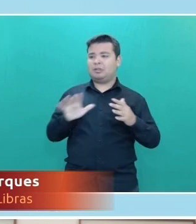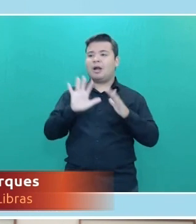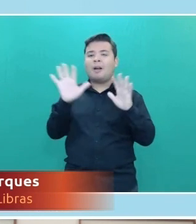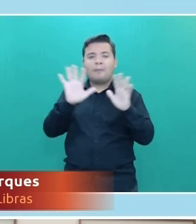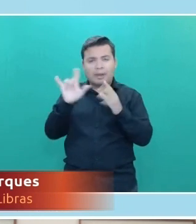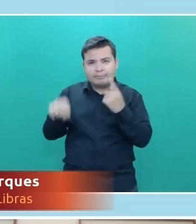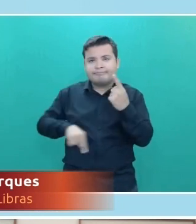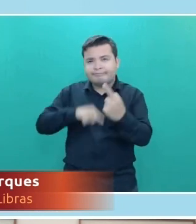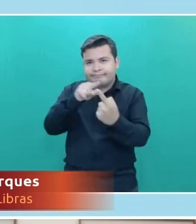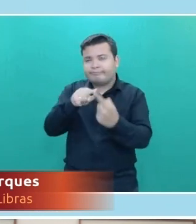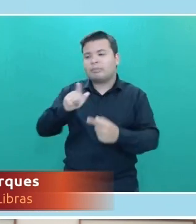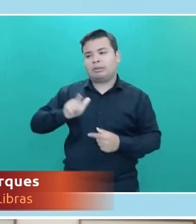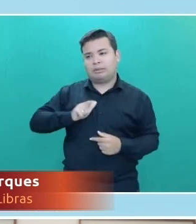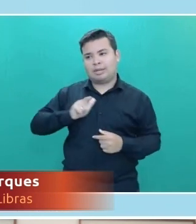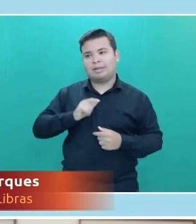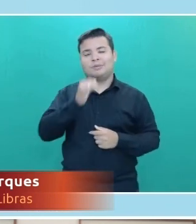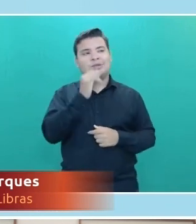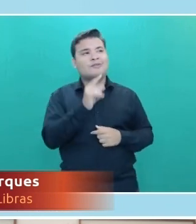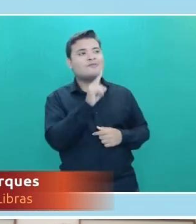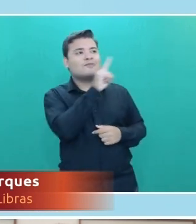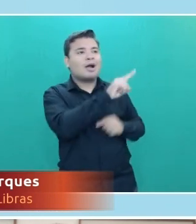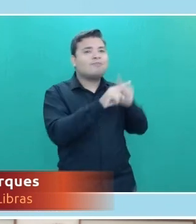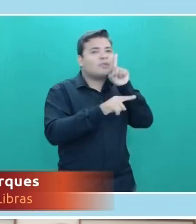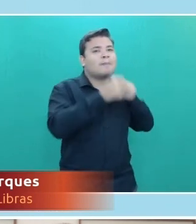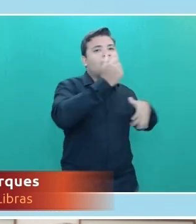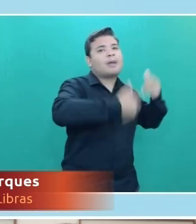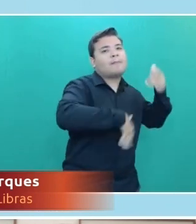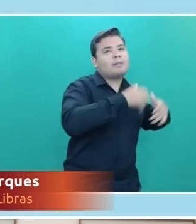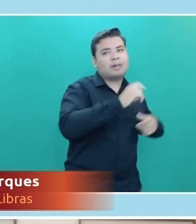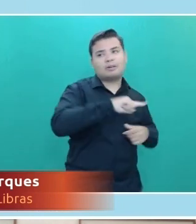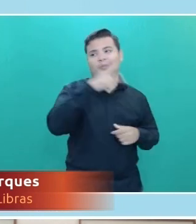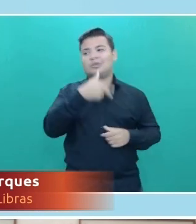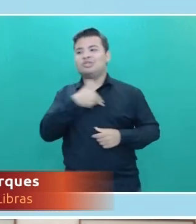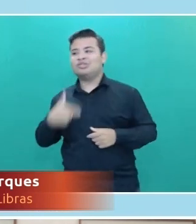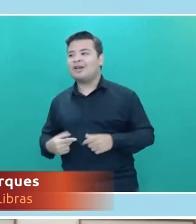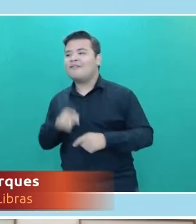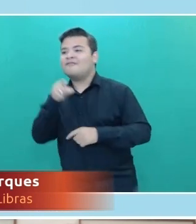nos Estados Unidos, fala outra na China, não